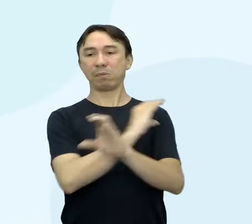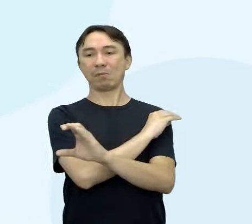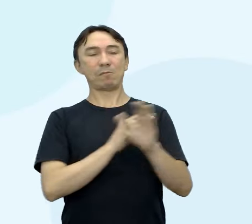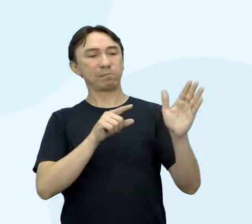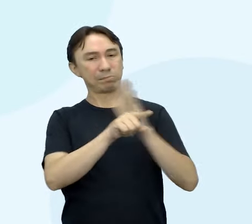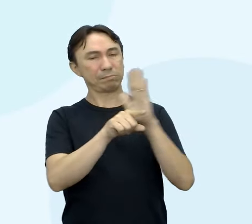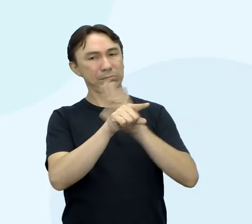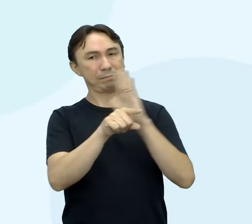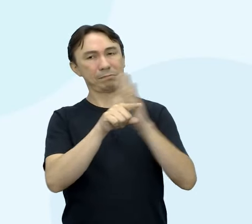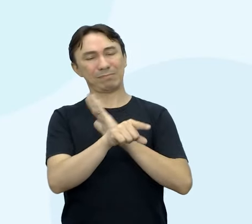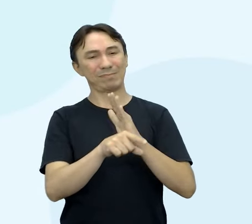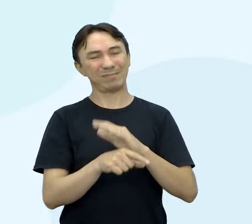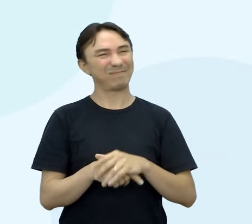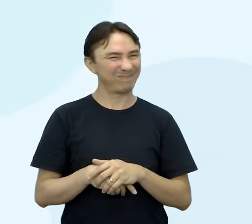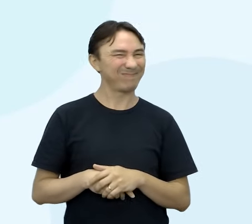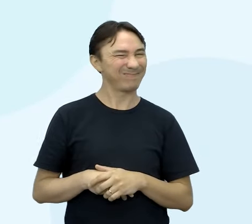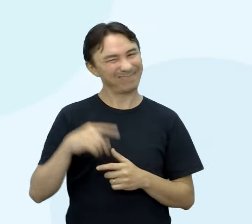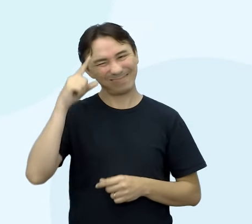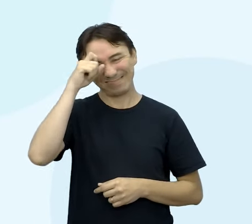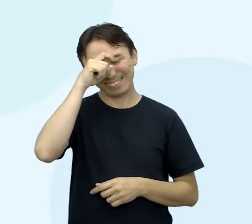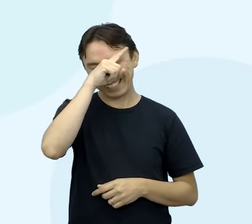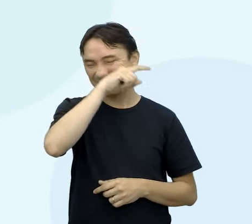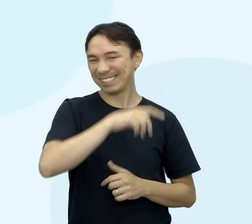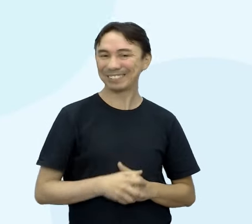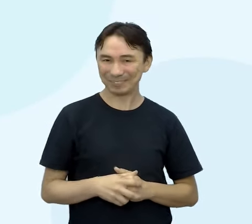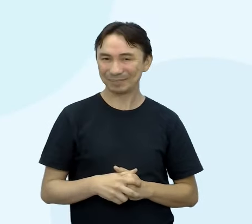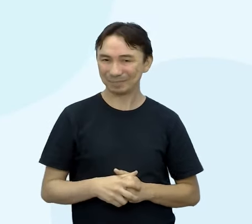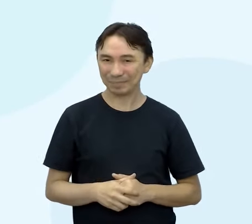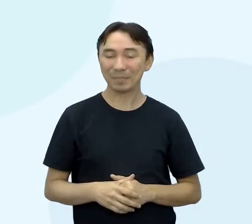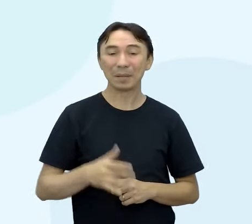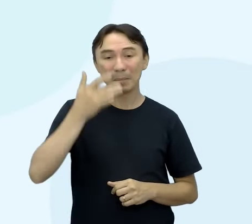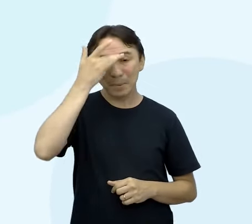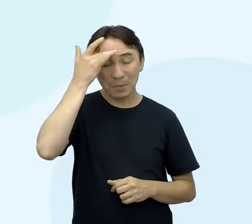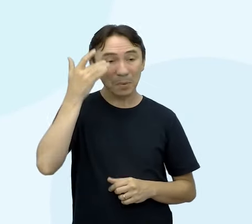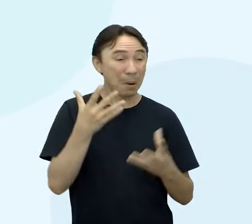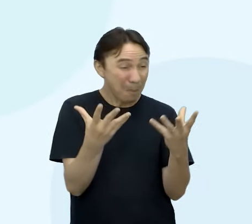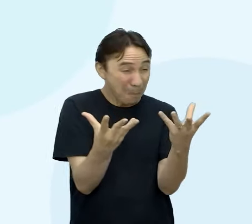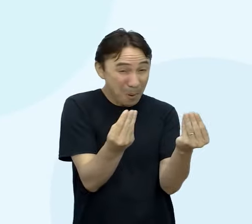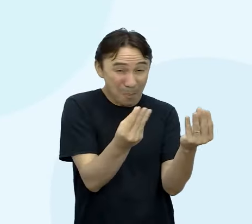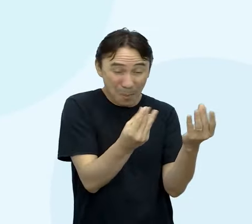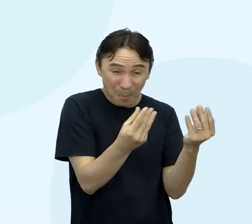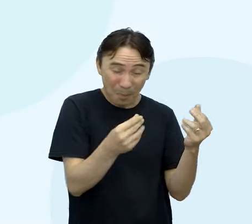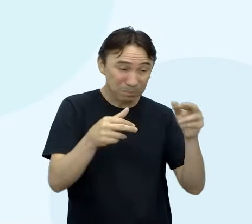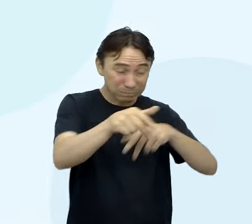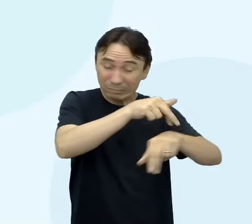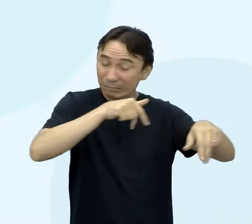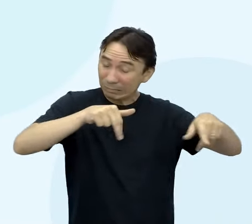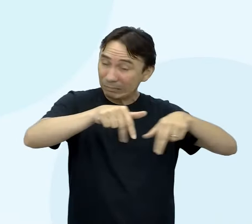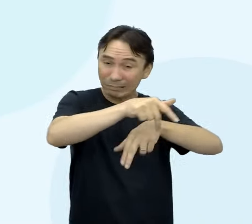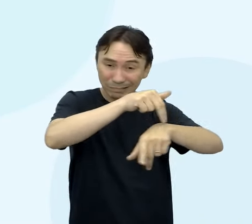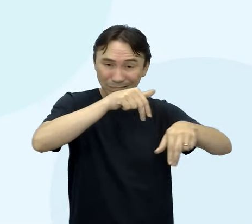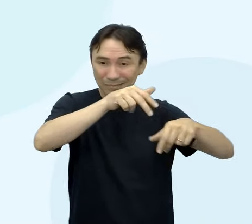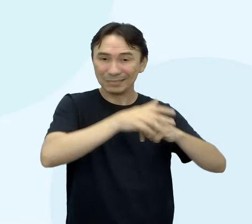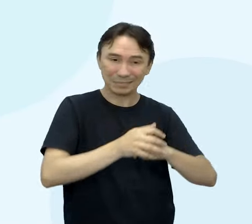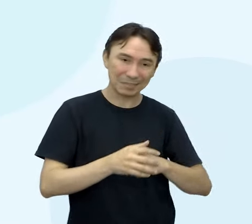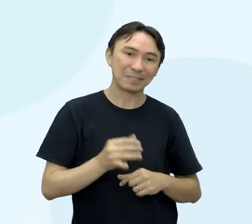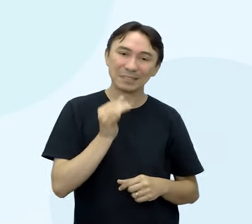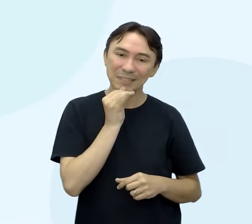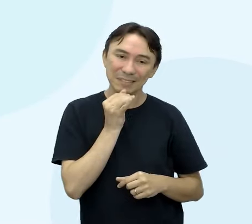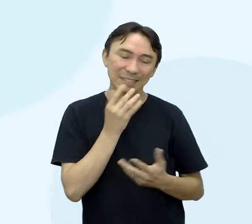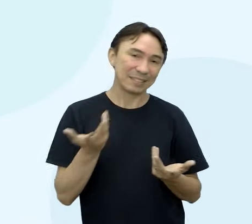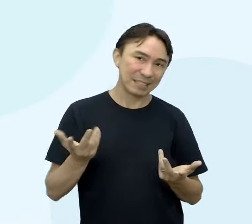coisas do tipo, né? Então, essa população compreende um número muito grande de elementos? Pensando na minha comunidade, sim, tem muitos elementos.